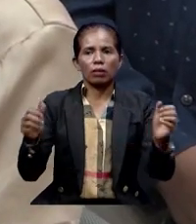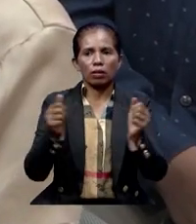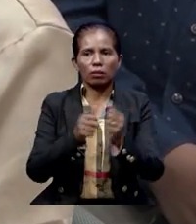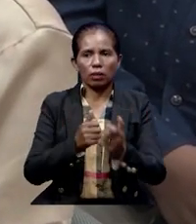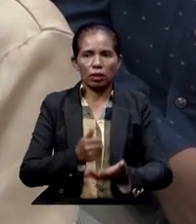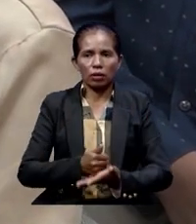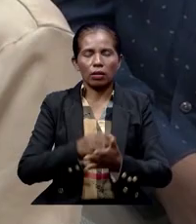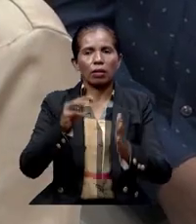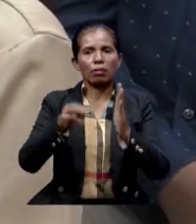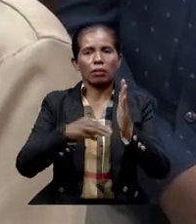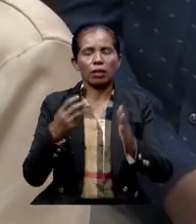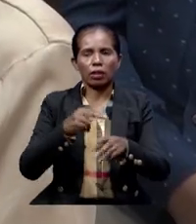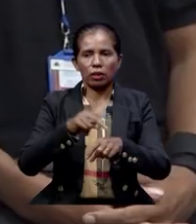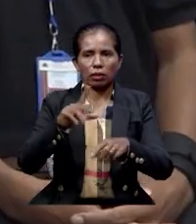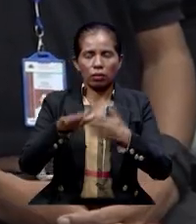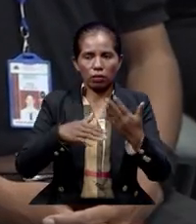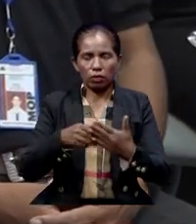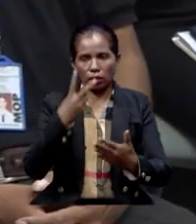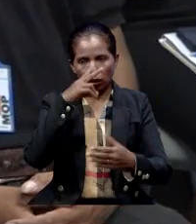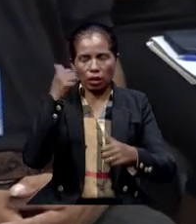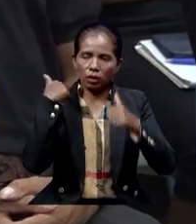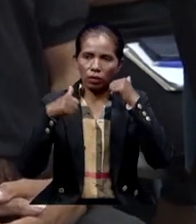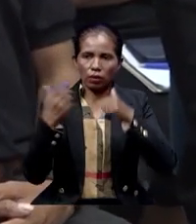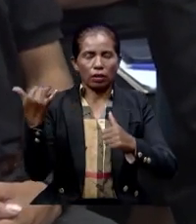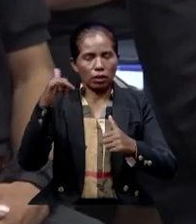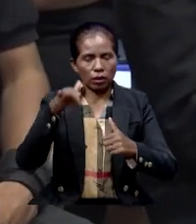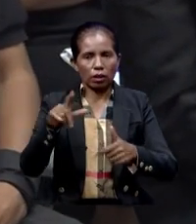Facilita Media Nacional Sira, ou de cobertura da atividade